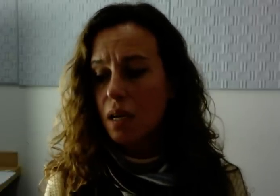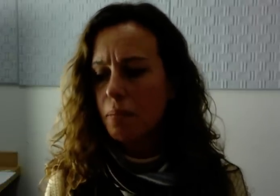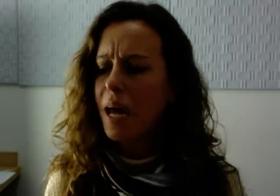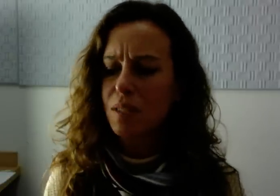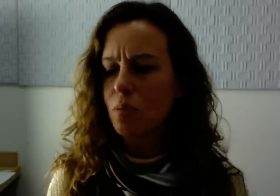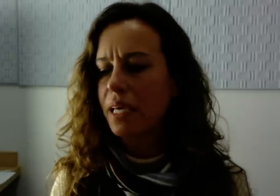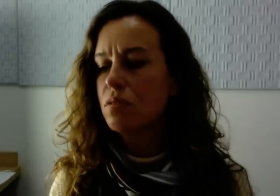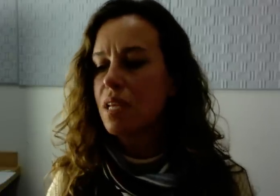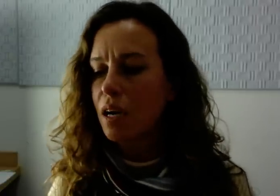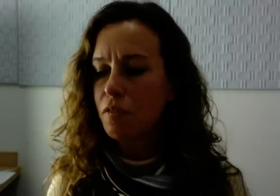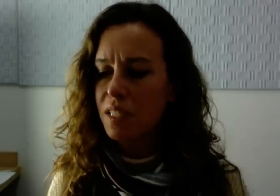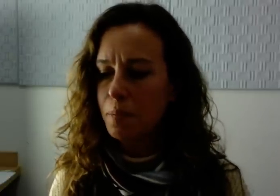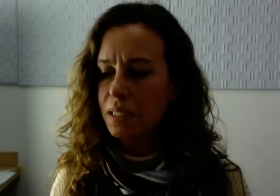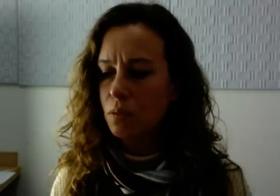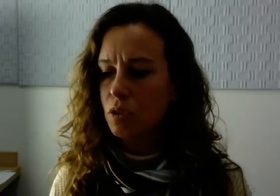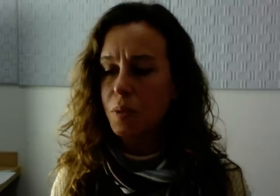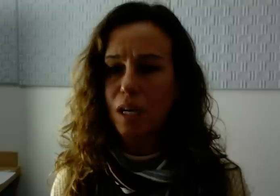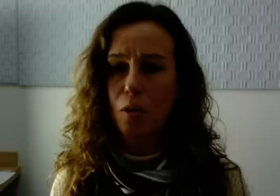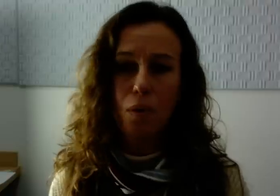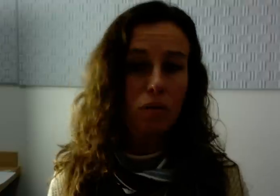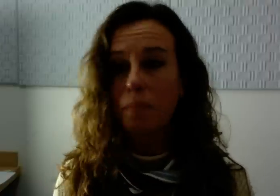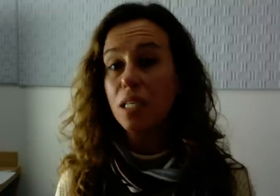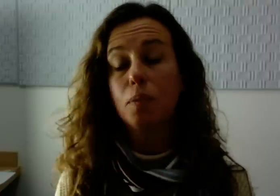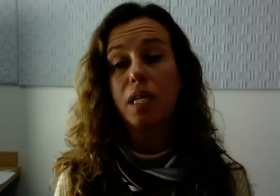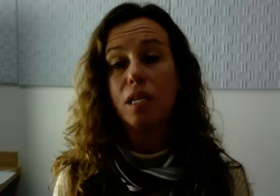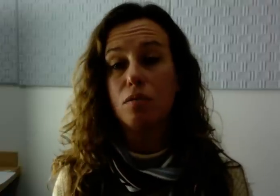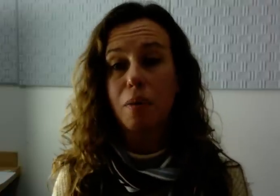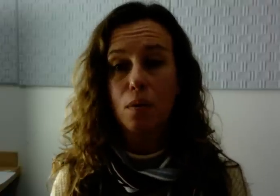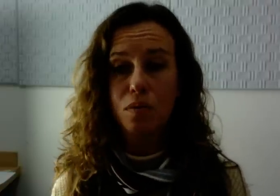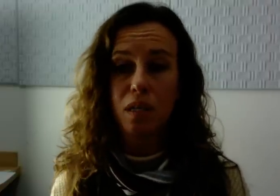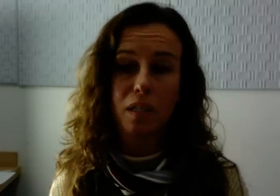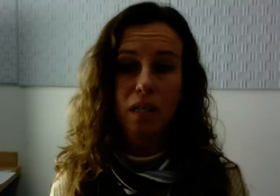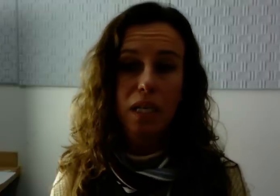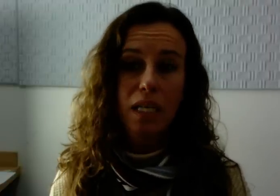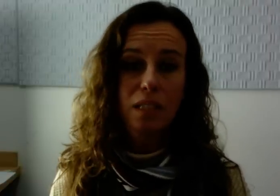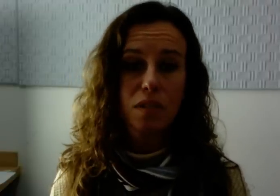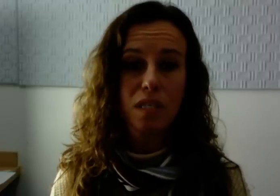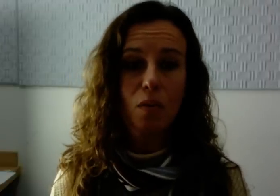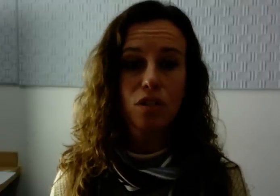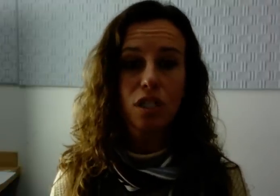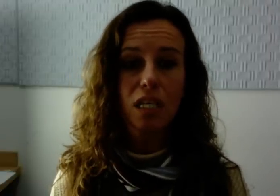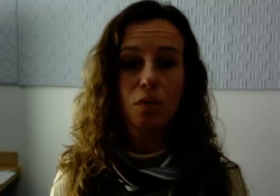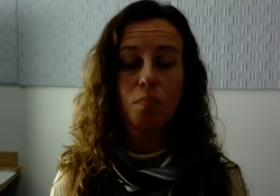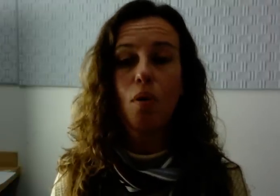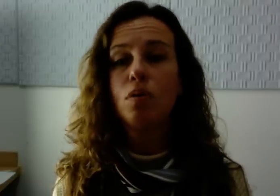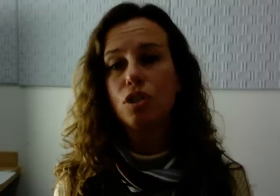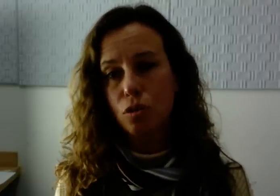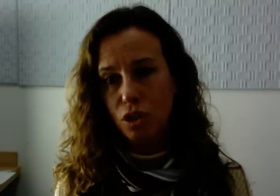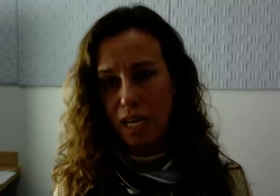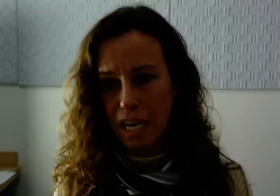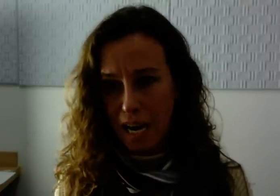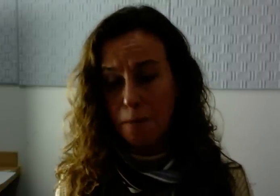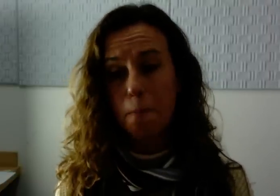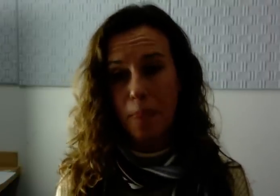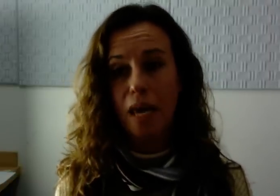Bá mas como é que um cego vai fazer plantão num hospital bom eu também não poderia eu desmaio com sangue então assim eu acho que um bom gestor